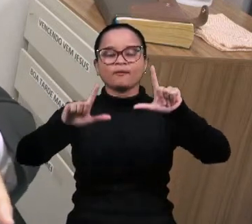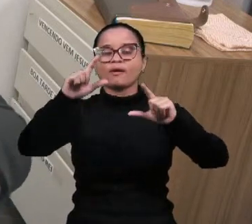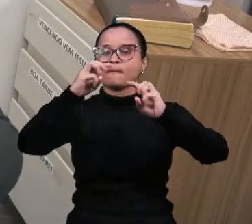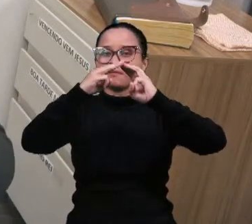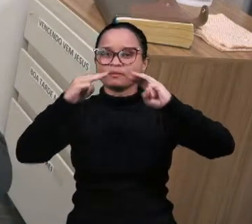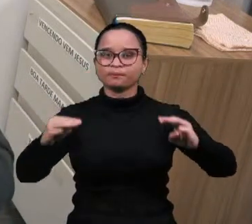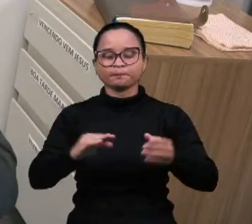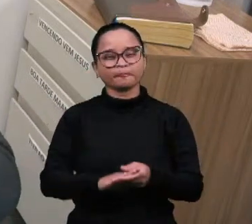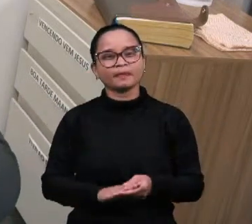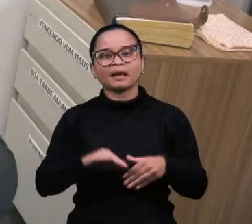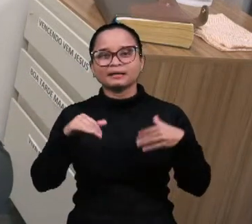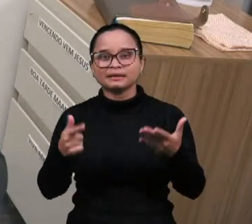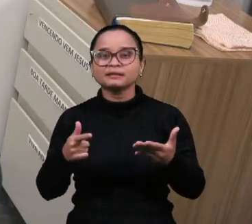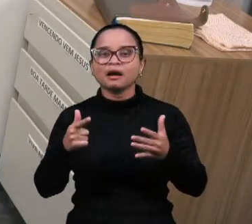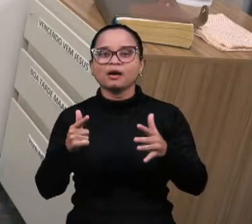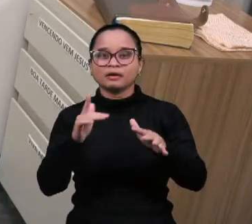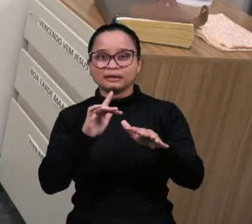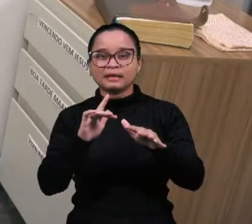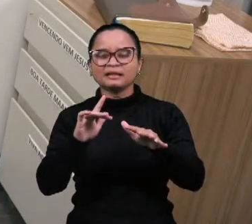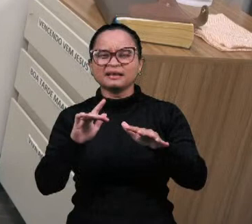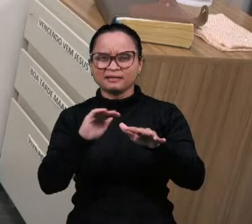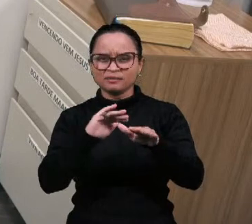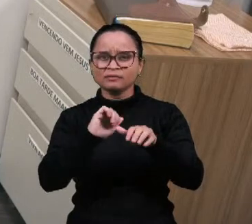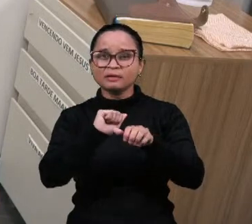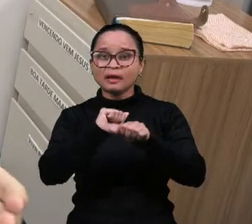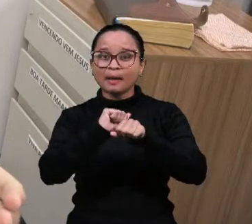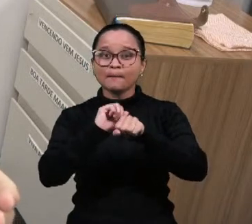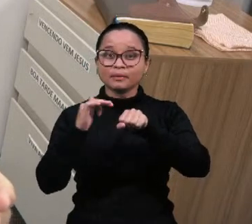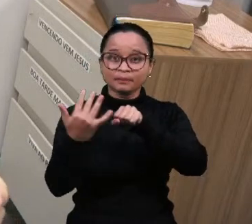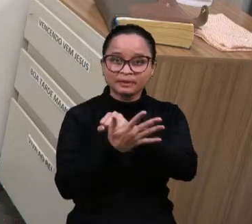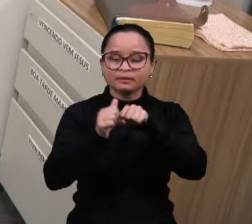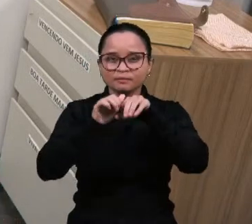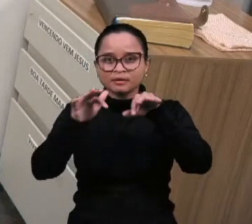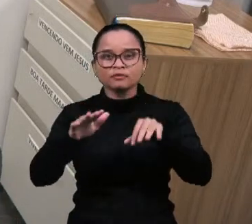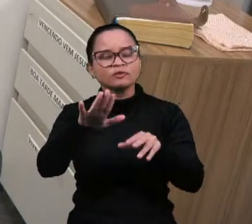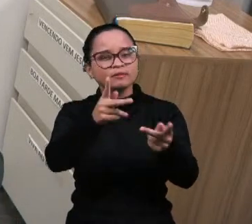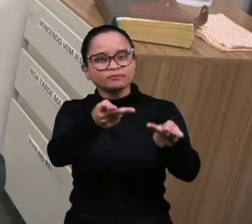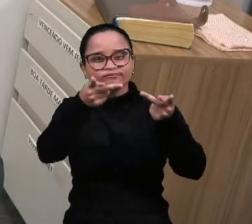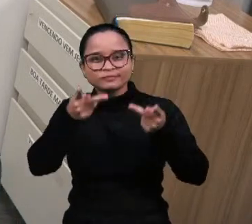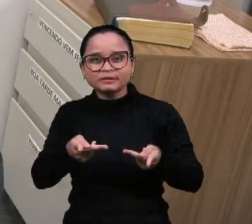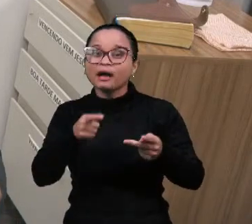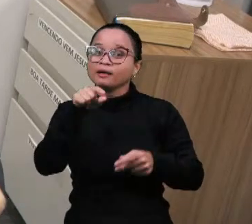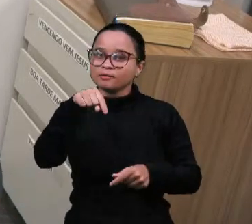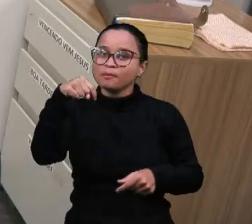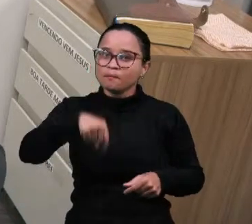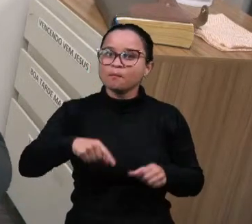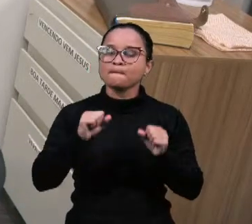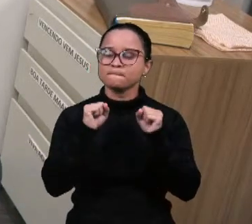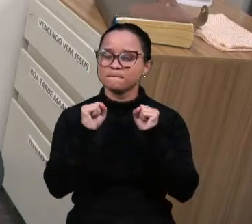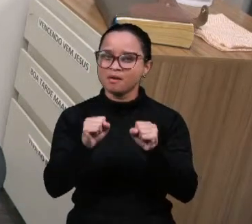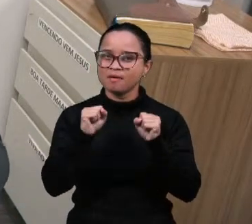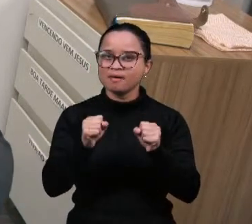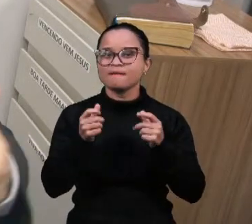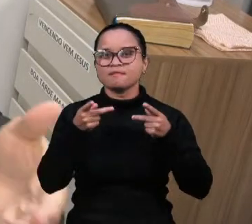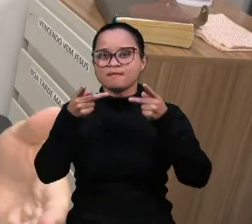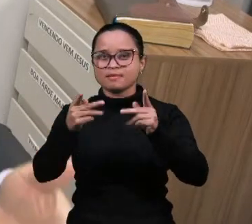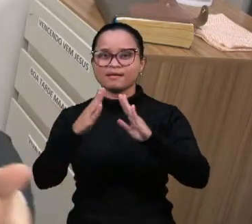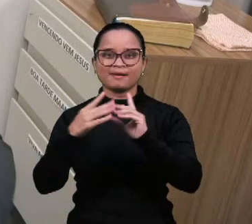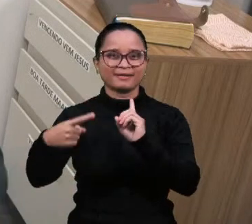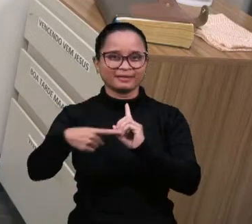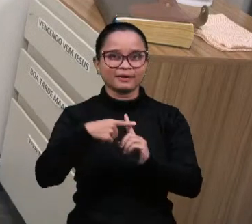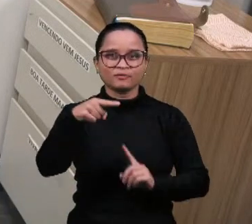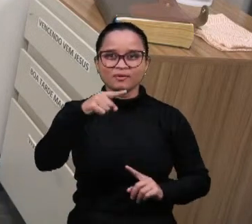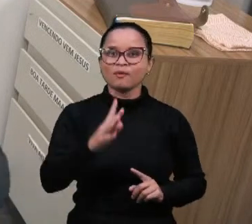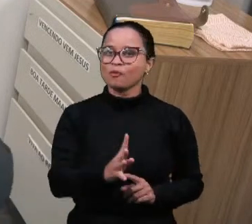dessa pandemia, né? Quando tiver liberado aqui as visitas, você vai vir visitar. Quando você vier visitar a igreja, vai poder